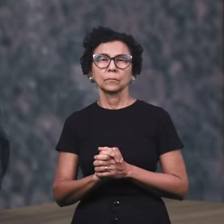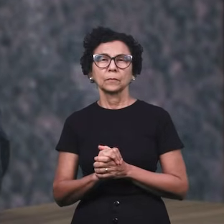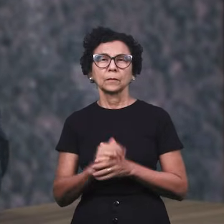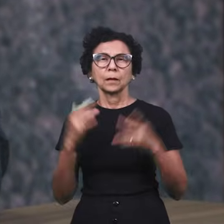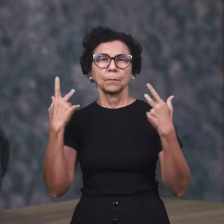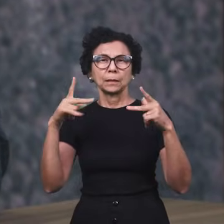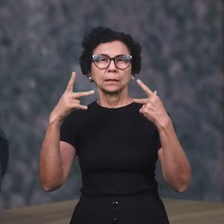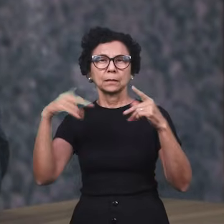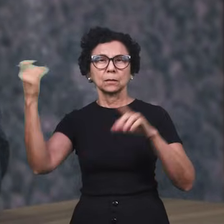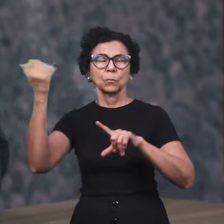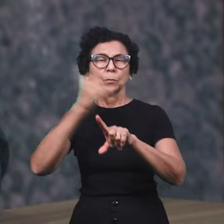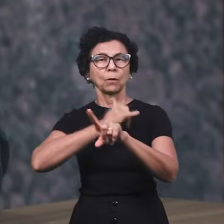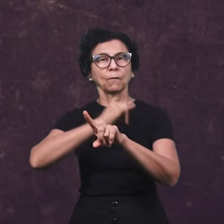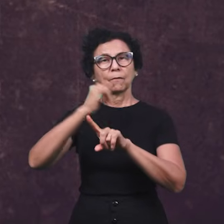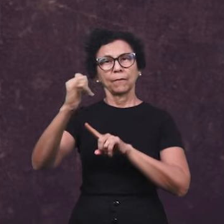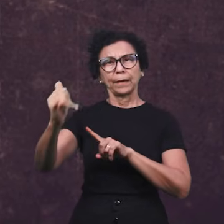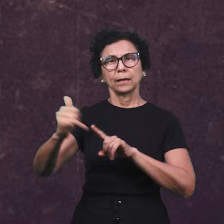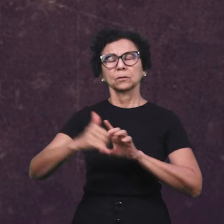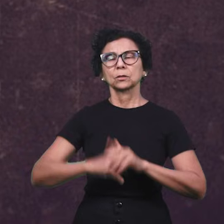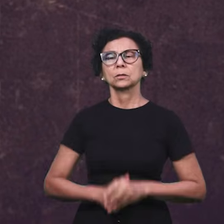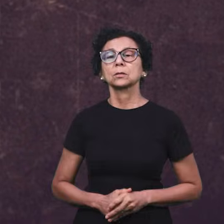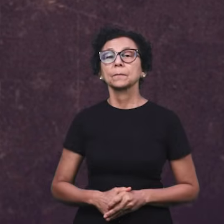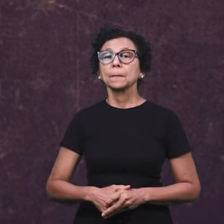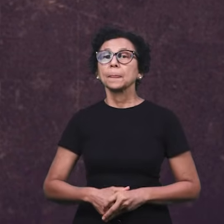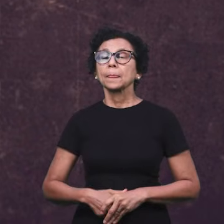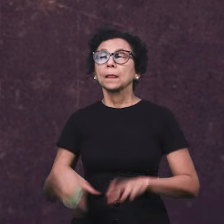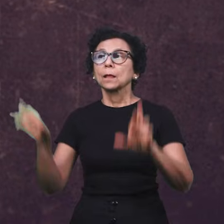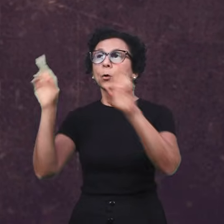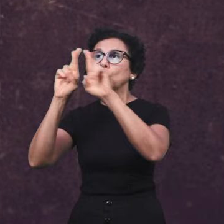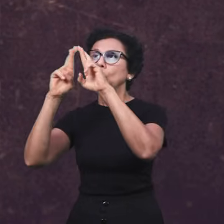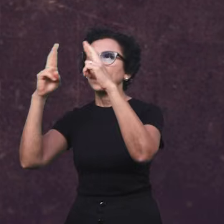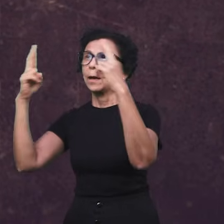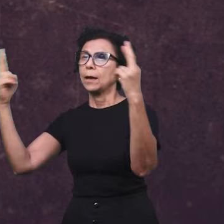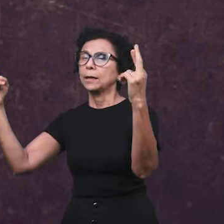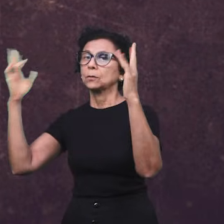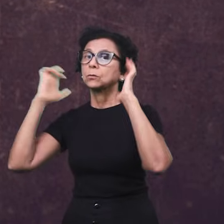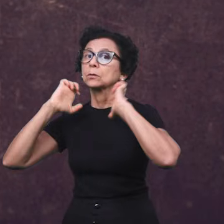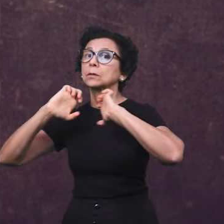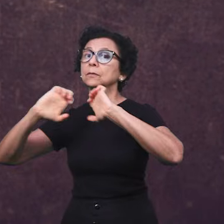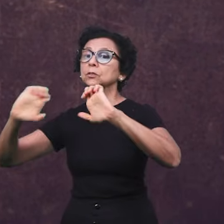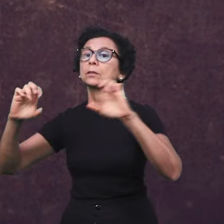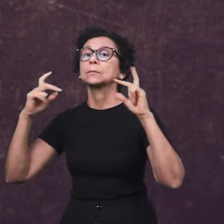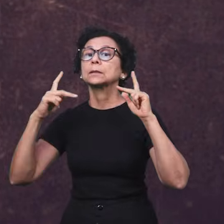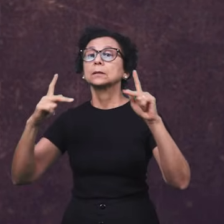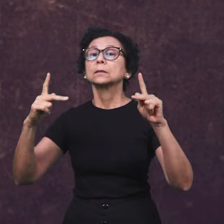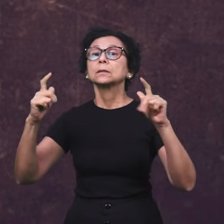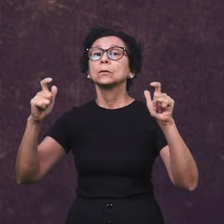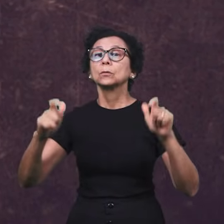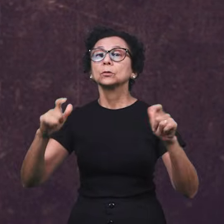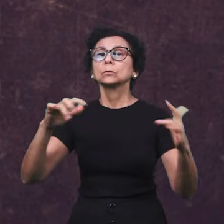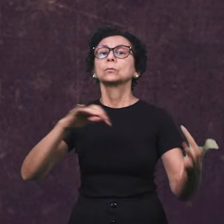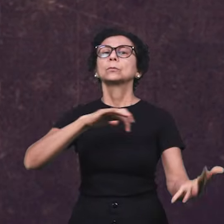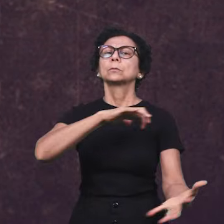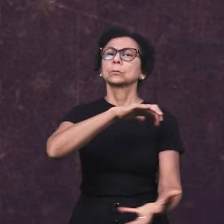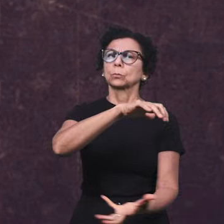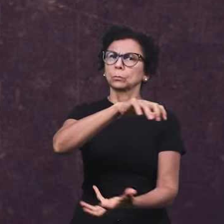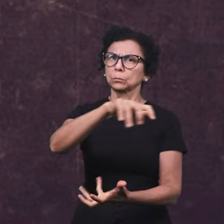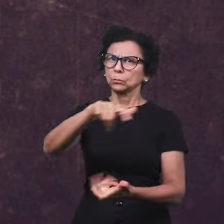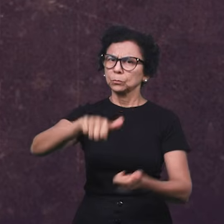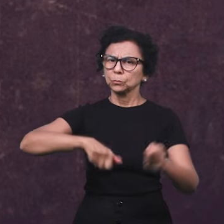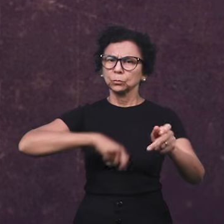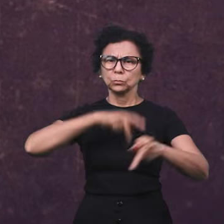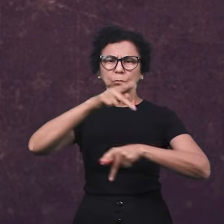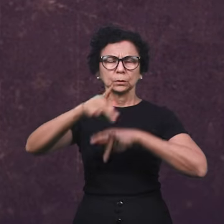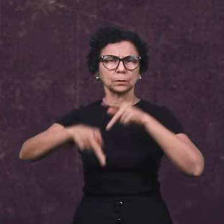profético, ele diz assim: e este evangelho do reino será pregado em todo o mundo,